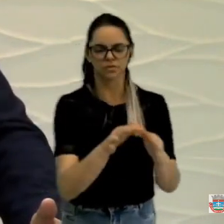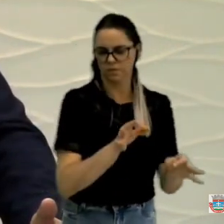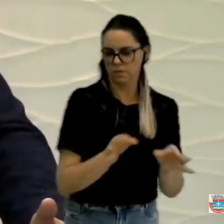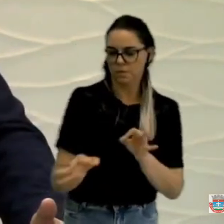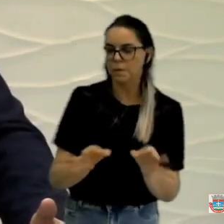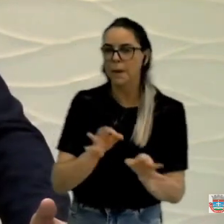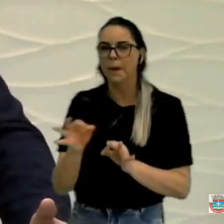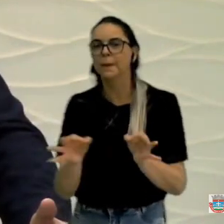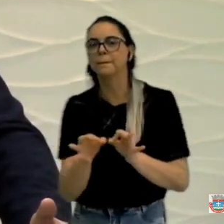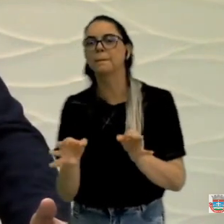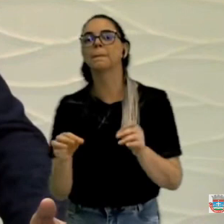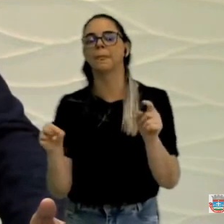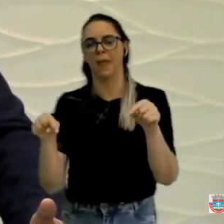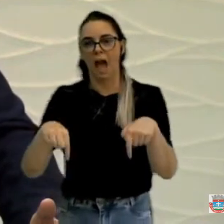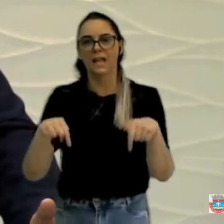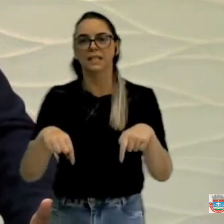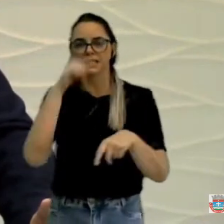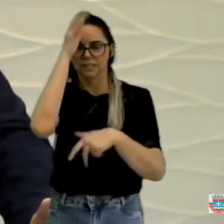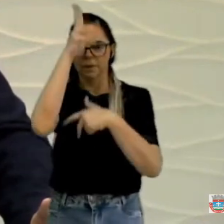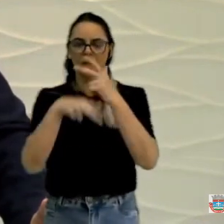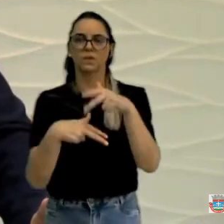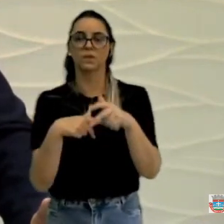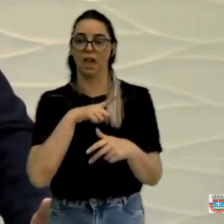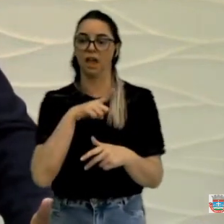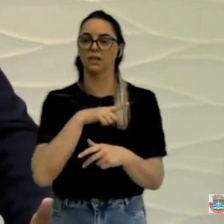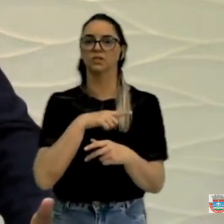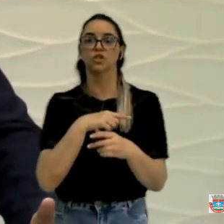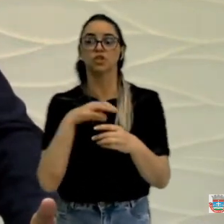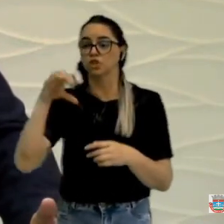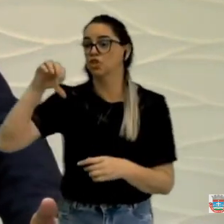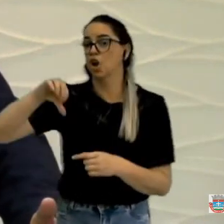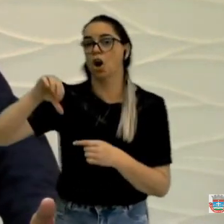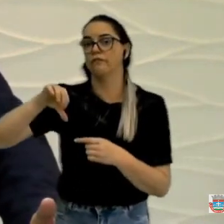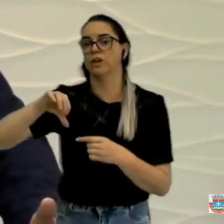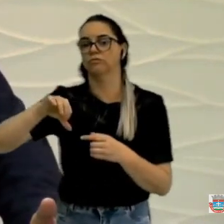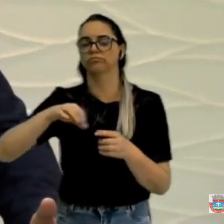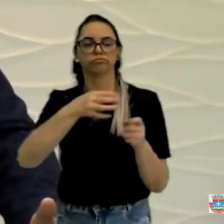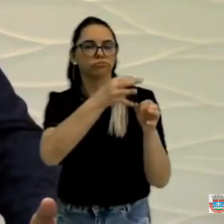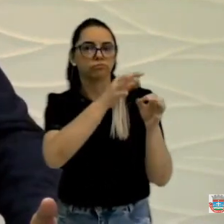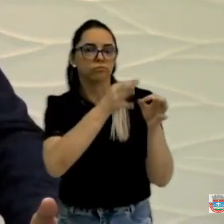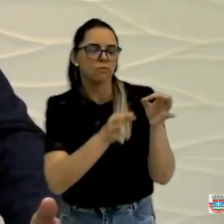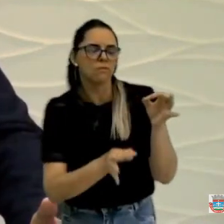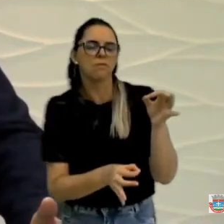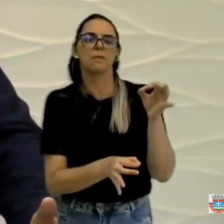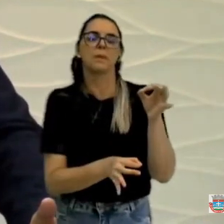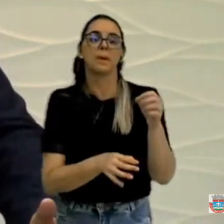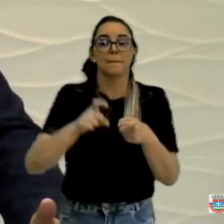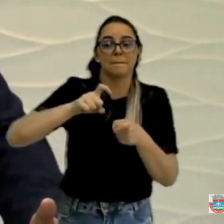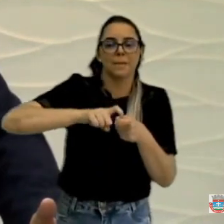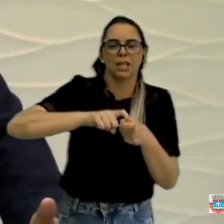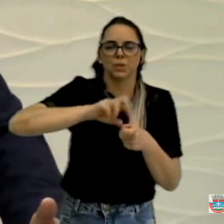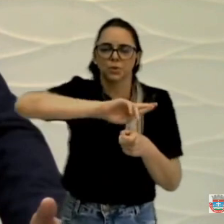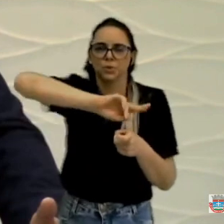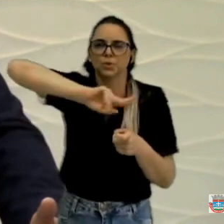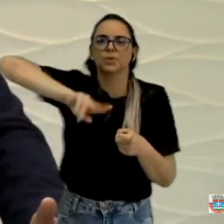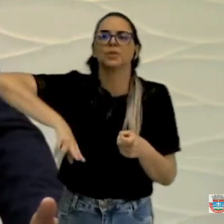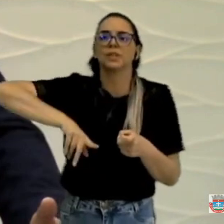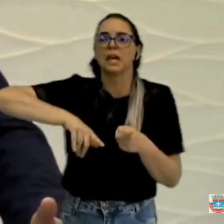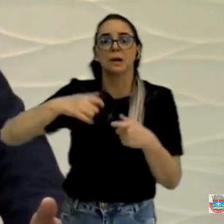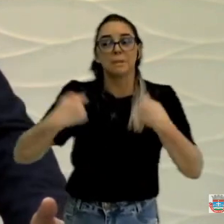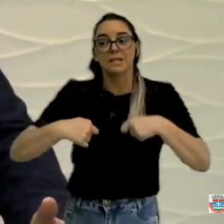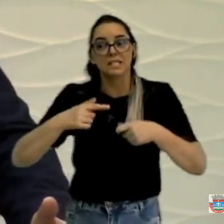Temos aqui no nosso município 9 especialidades médicas. A criança, uma mãe com uma criança de 1 ano, 2 anos, não precisa mais ir para